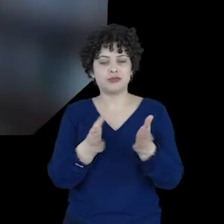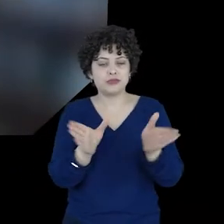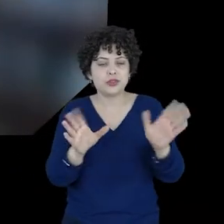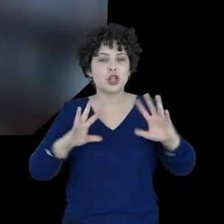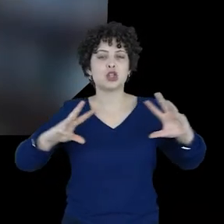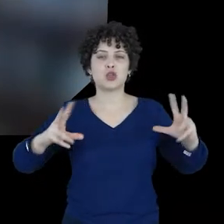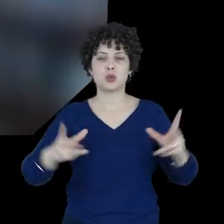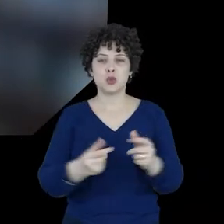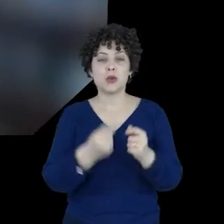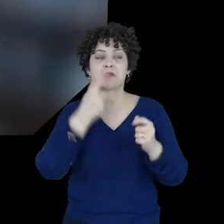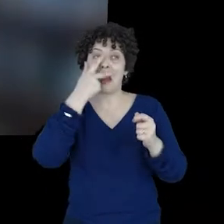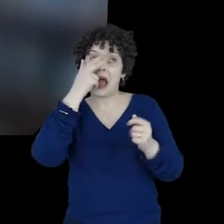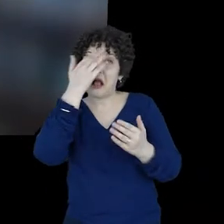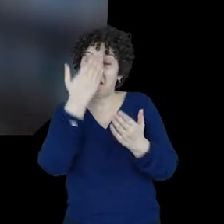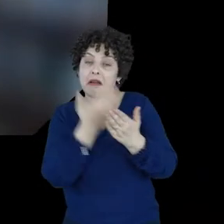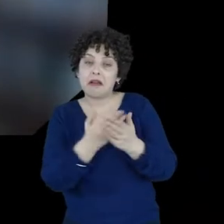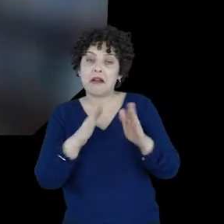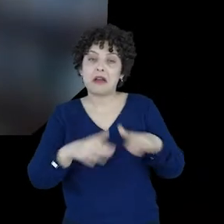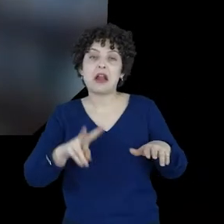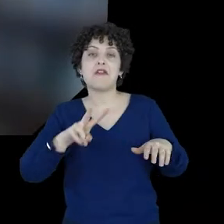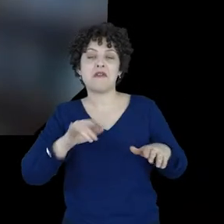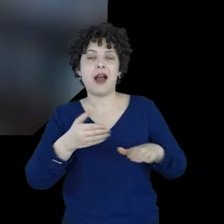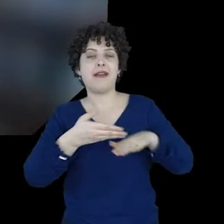serviços de provável acesso por crianças.